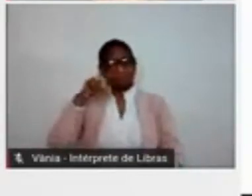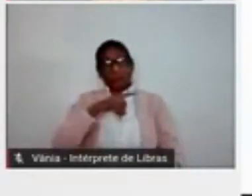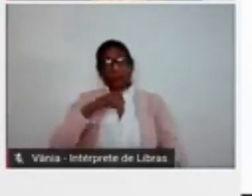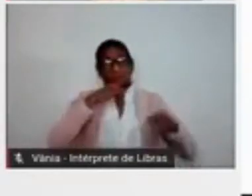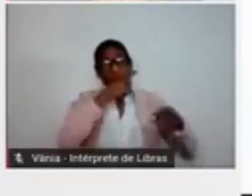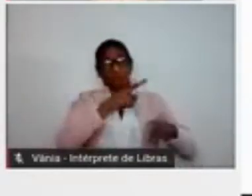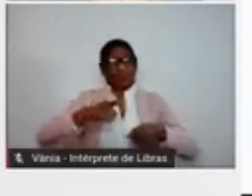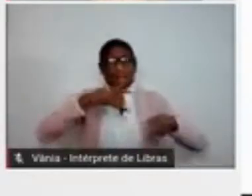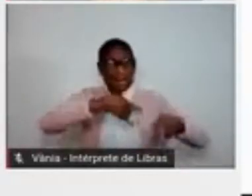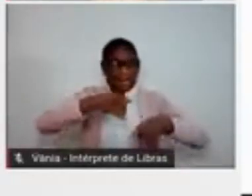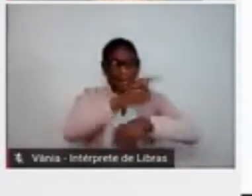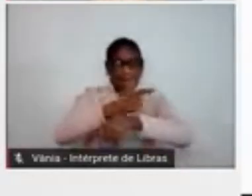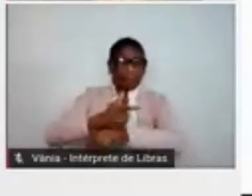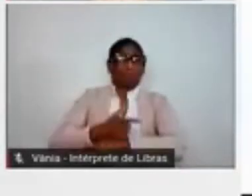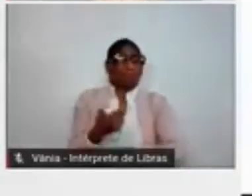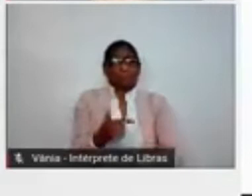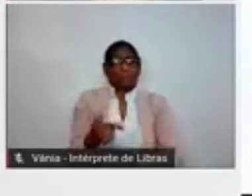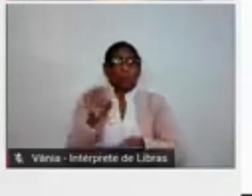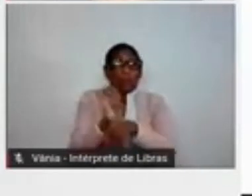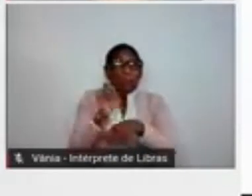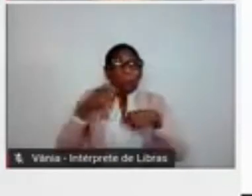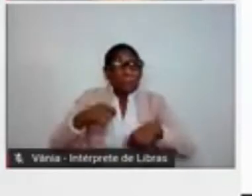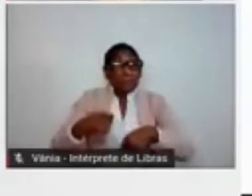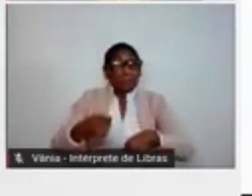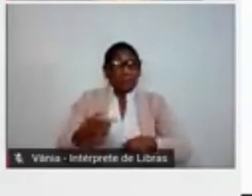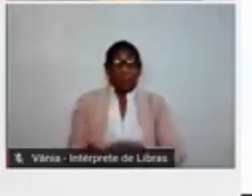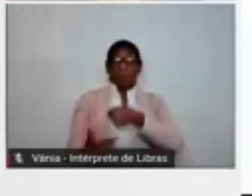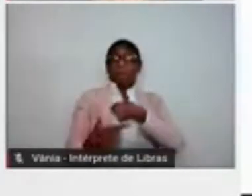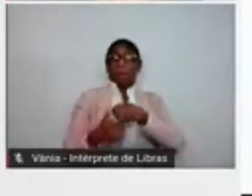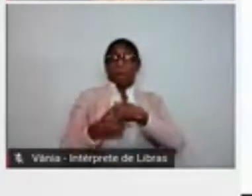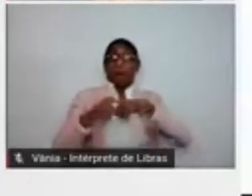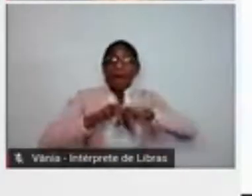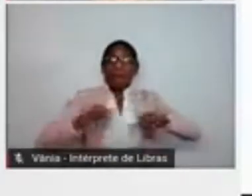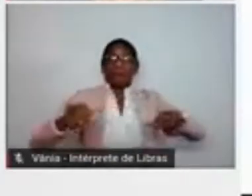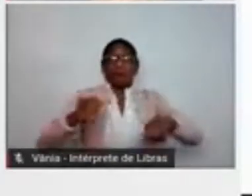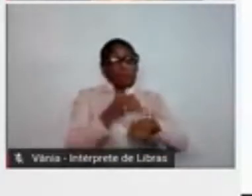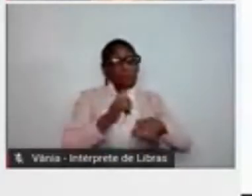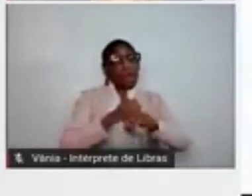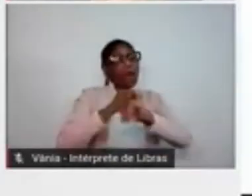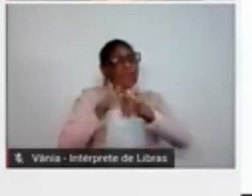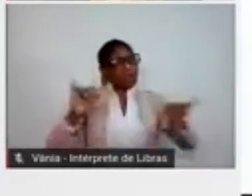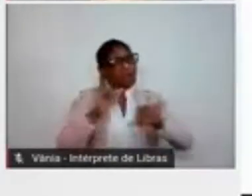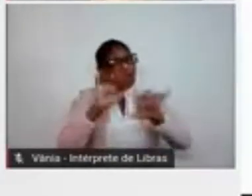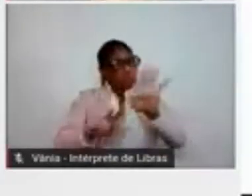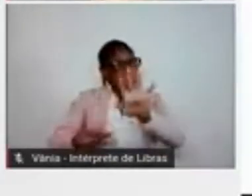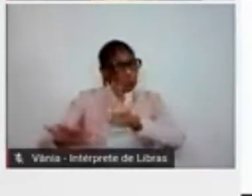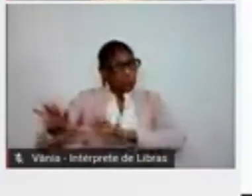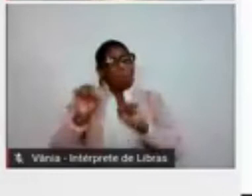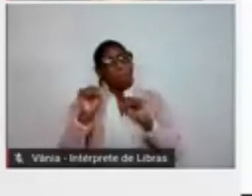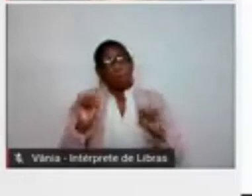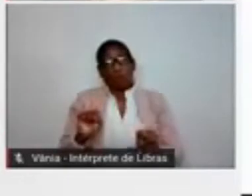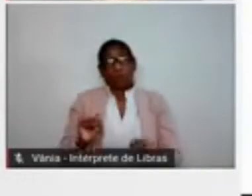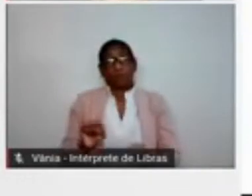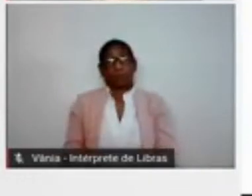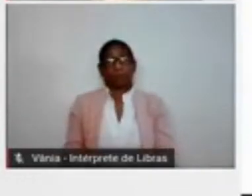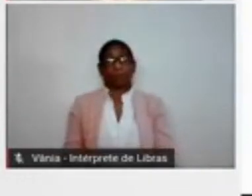reduzida e o Estado precisa cumprir esse papel aqui de alertar as regiões de que estamos observando nessas regiões, seja porque